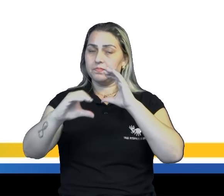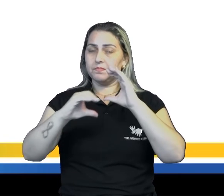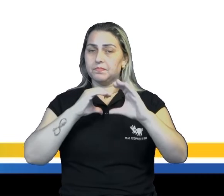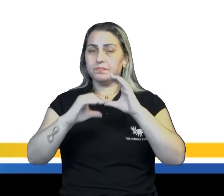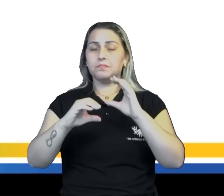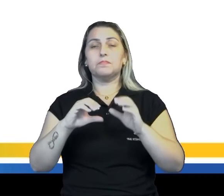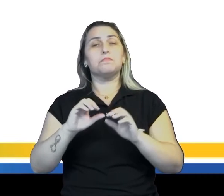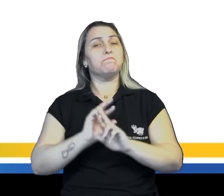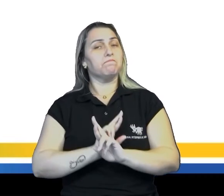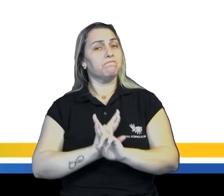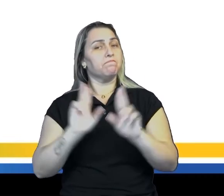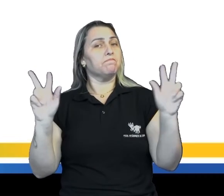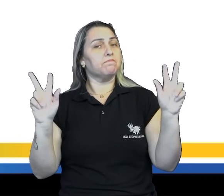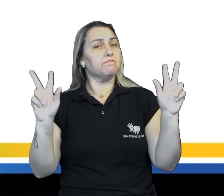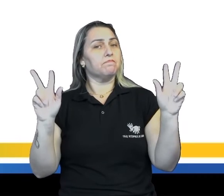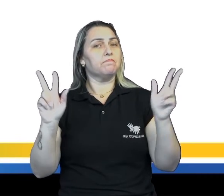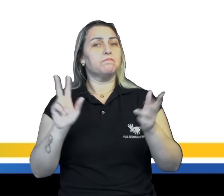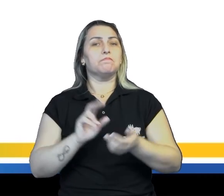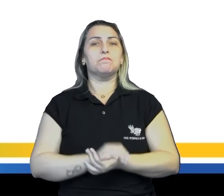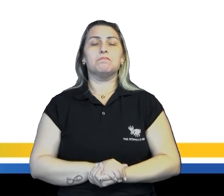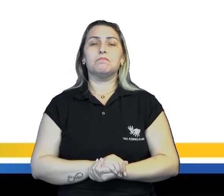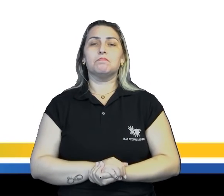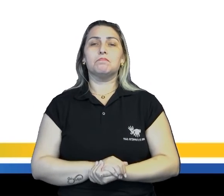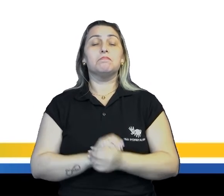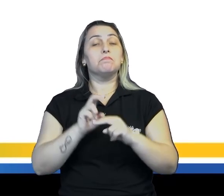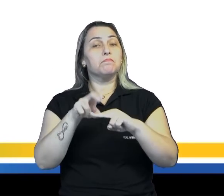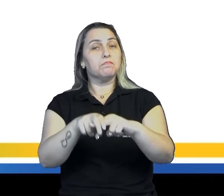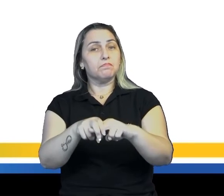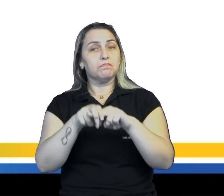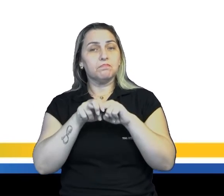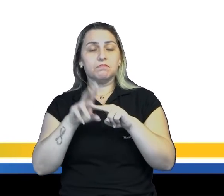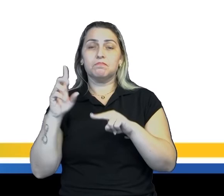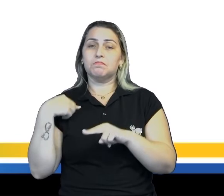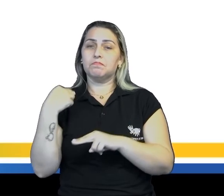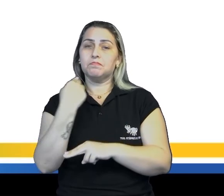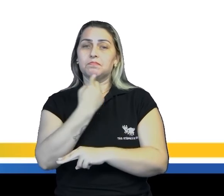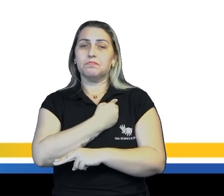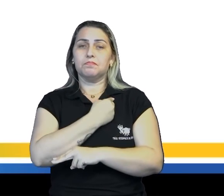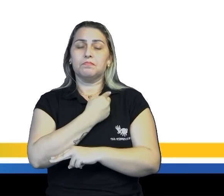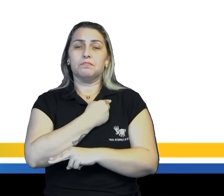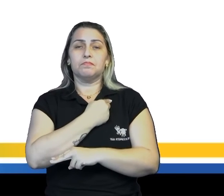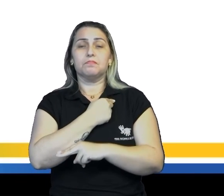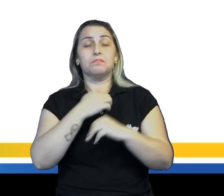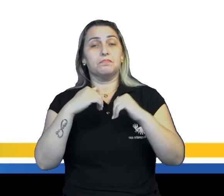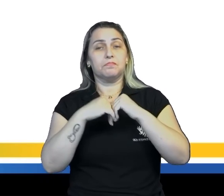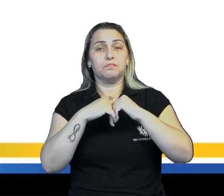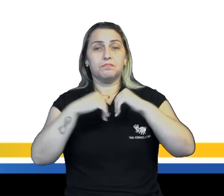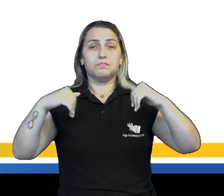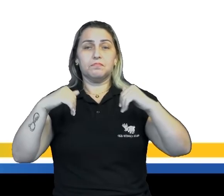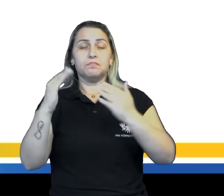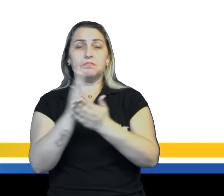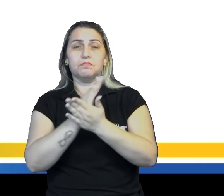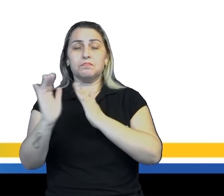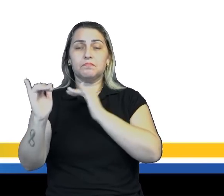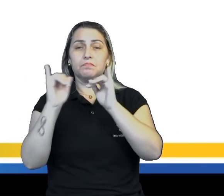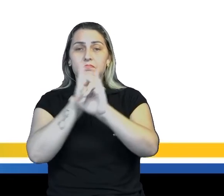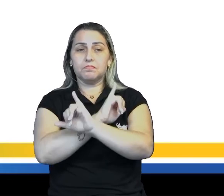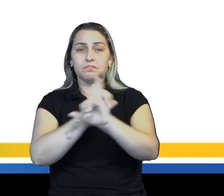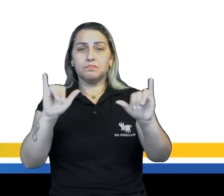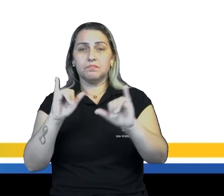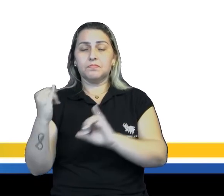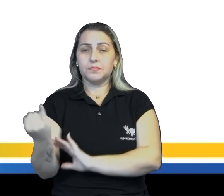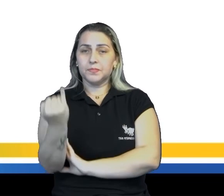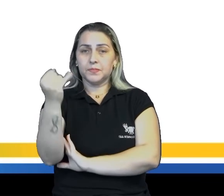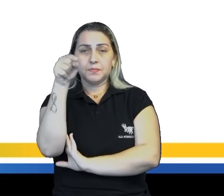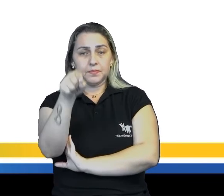comunicar faz toda a diferença. Por isso, nós separamos algumas informações